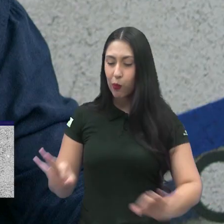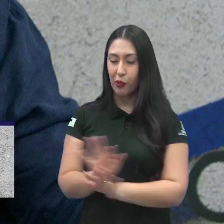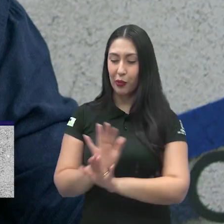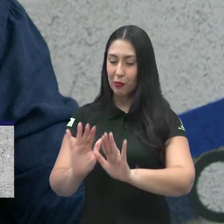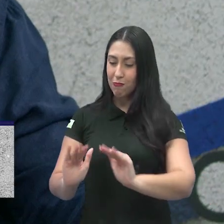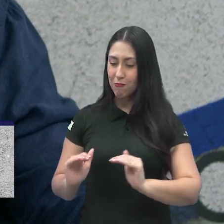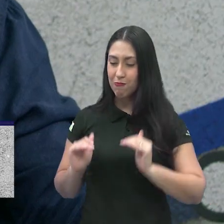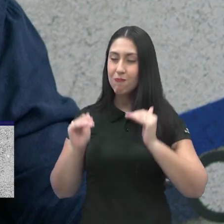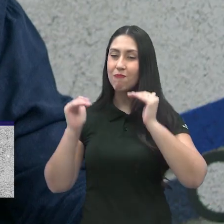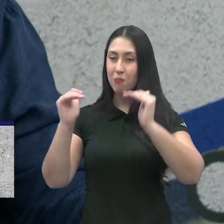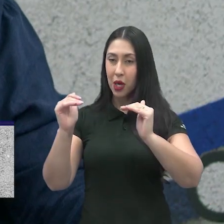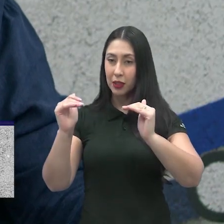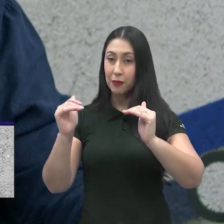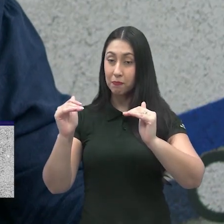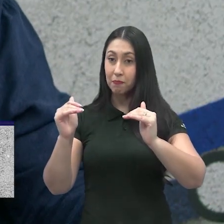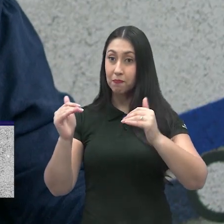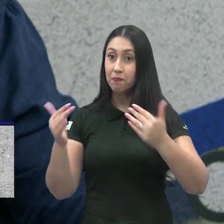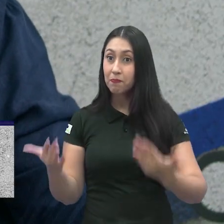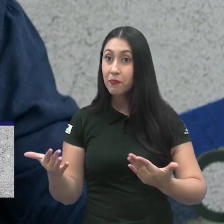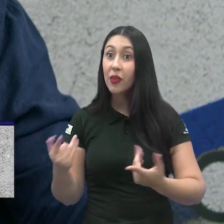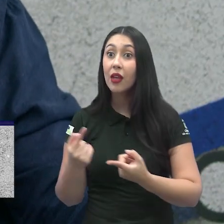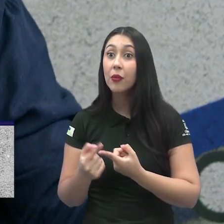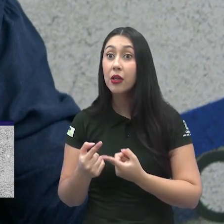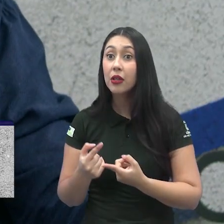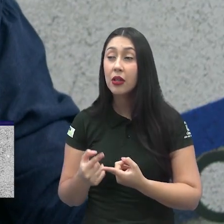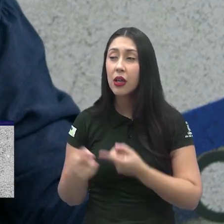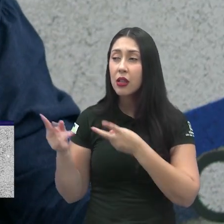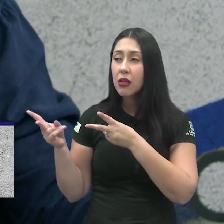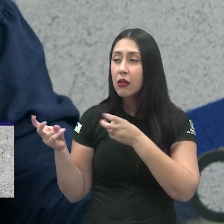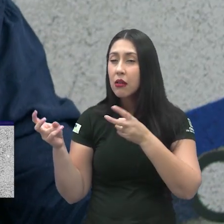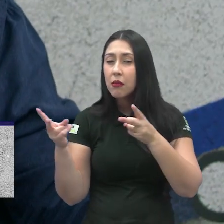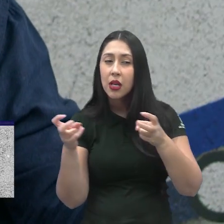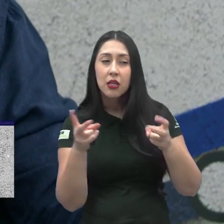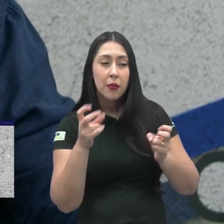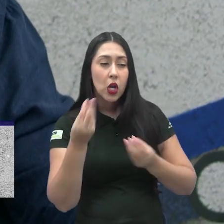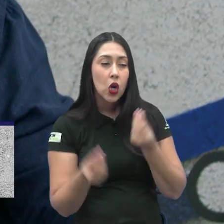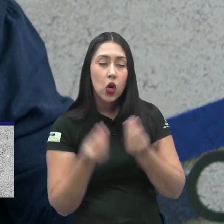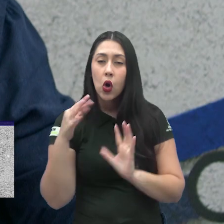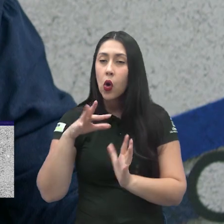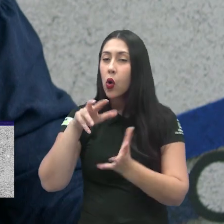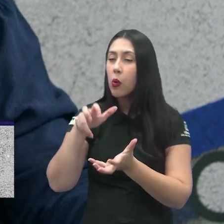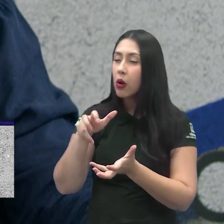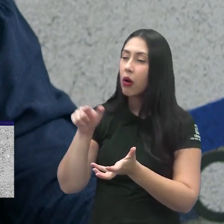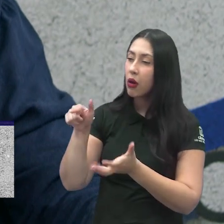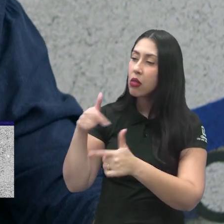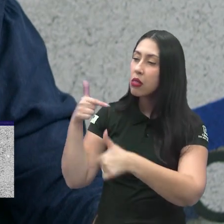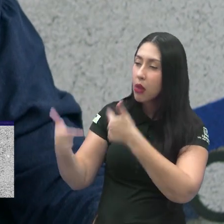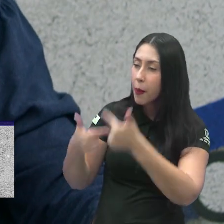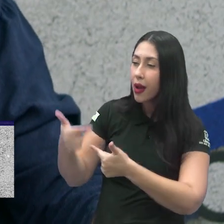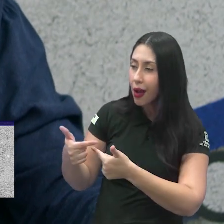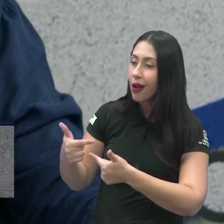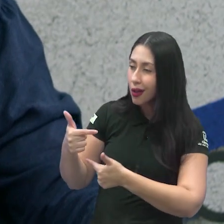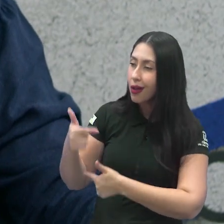preparado para atuar nas grandes empresas multinacionais que nós temos, para ter a capacidade de leitura do mundo que nós temos hoje, saber onde ele pode trabalhar,